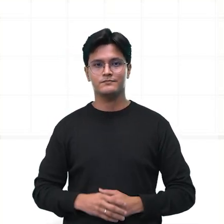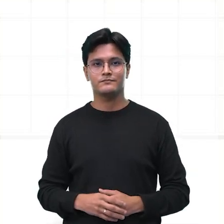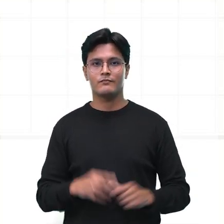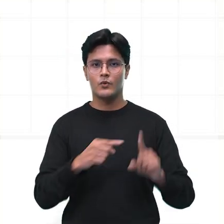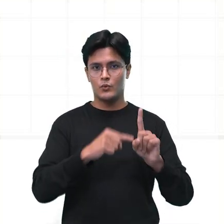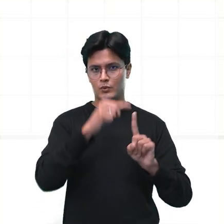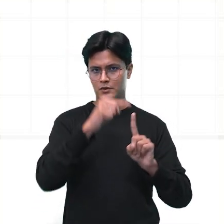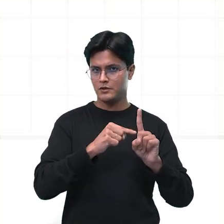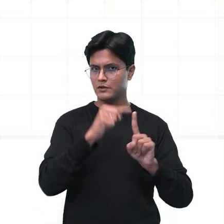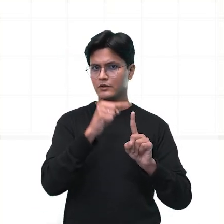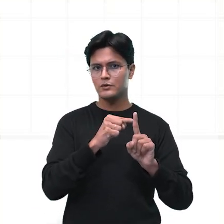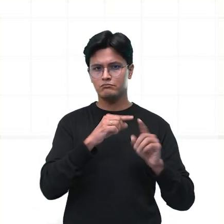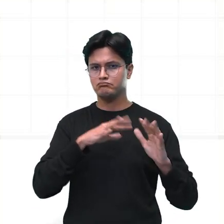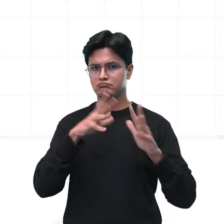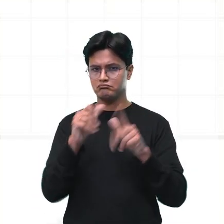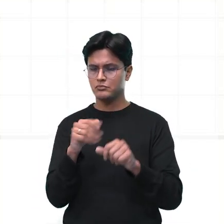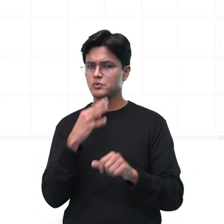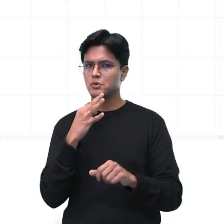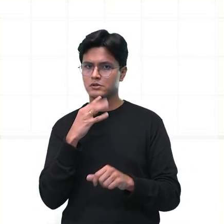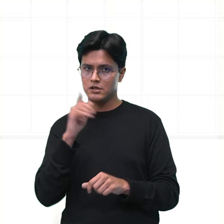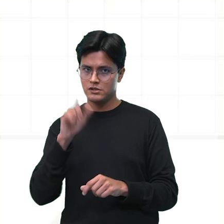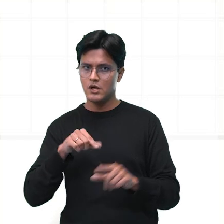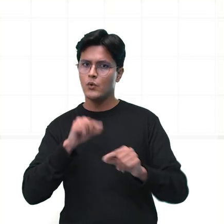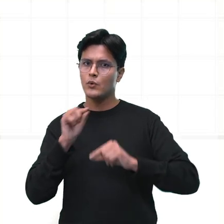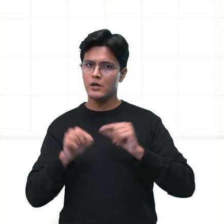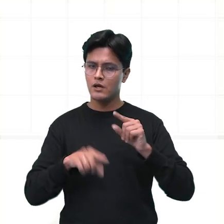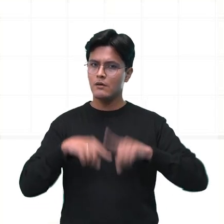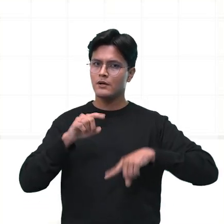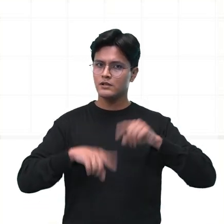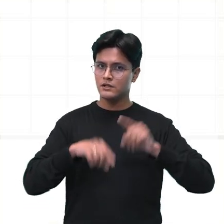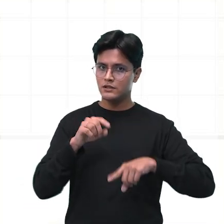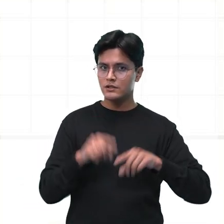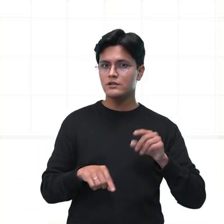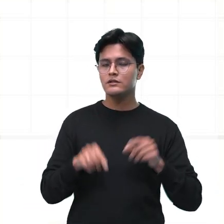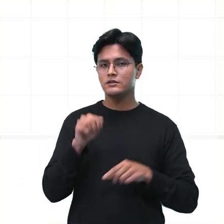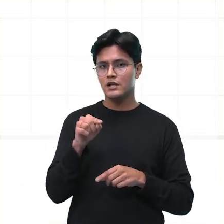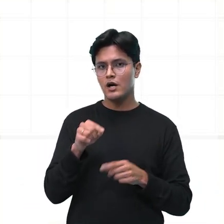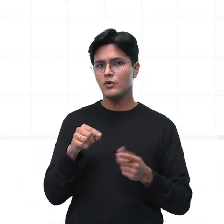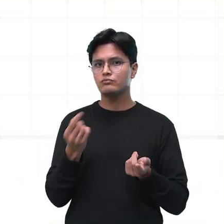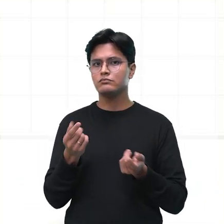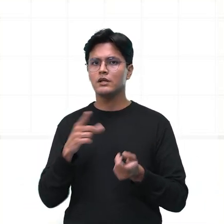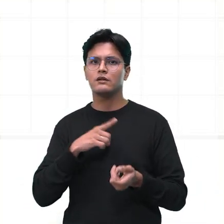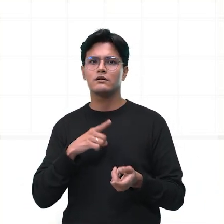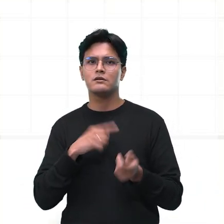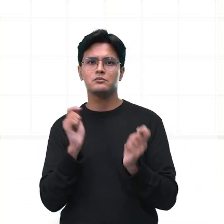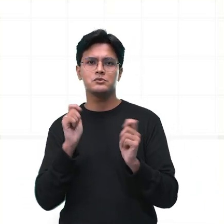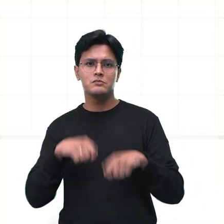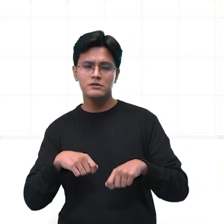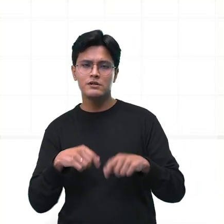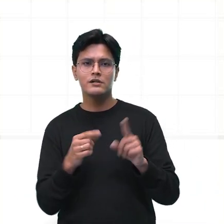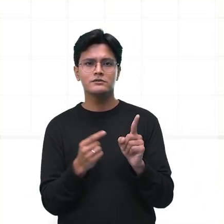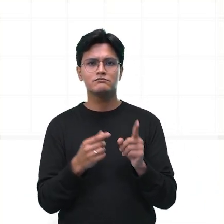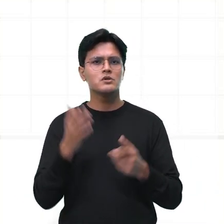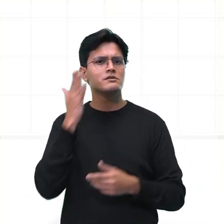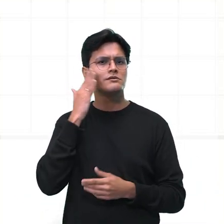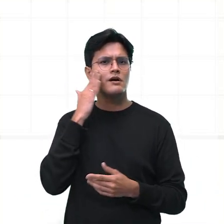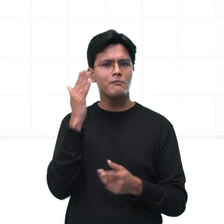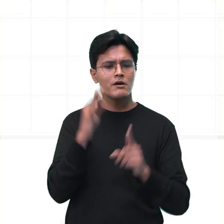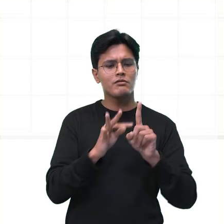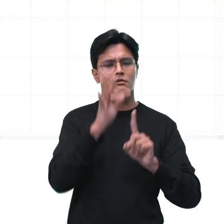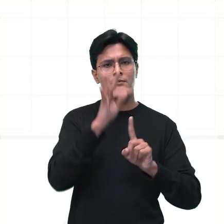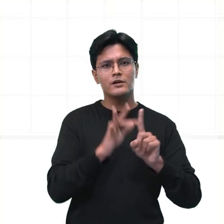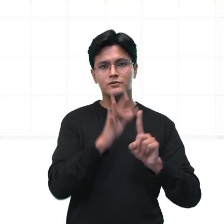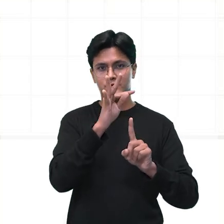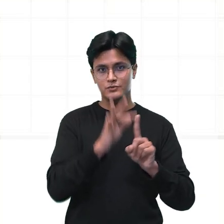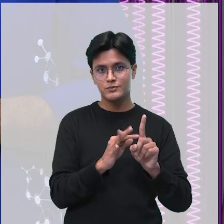termômetro todo mundo conhece um termômetro é uma aparelho ou um dispositivo que mede temperatura né quando a gente tá com